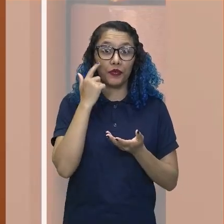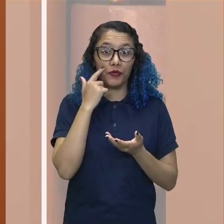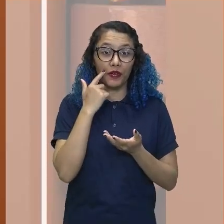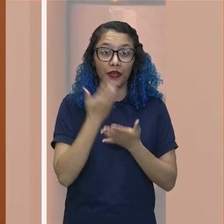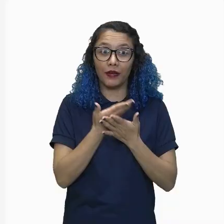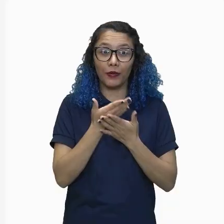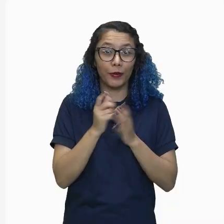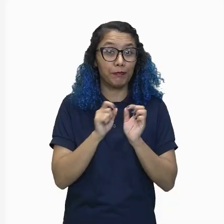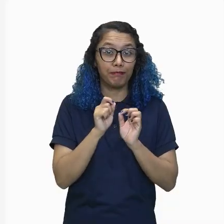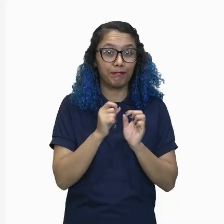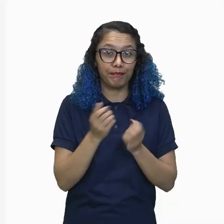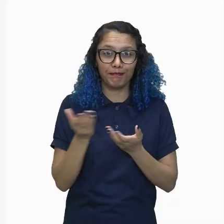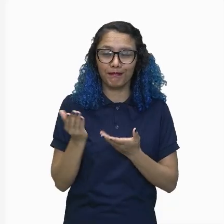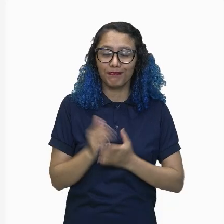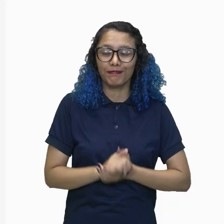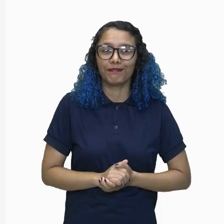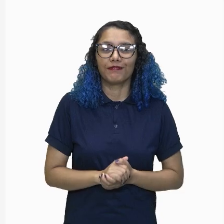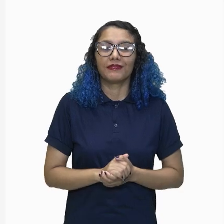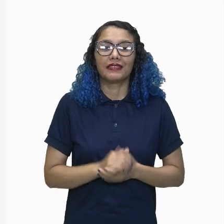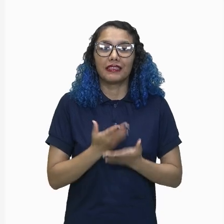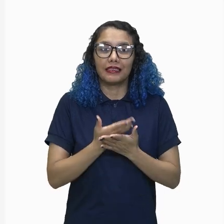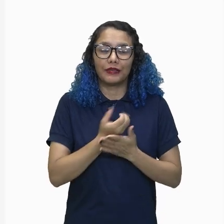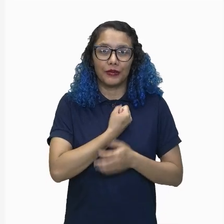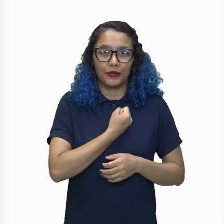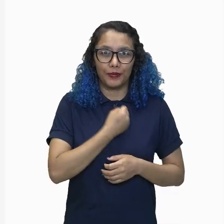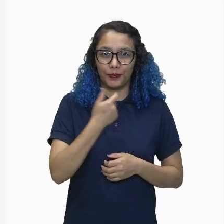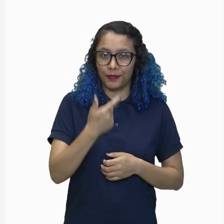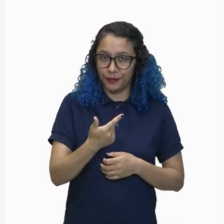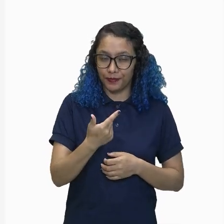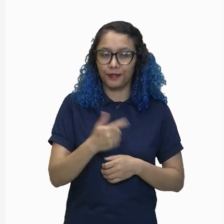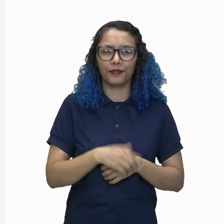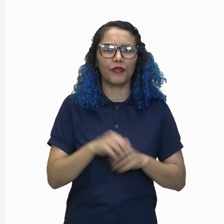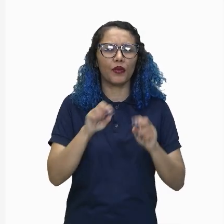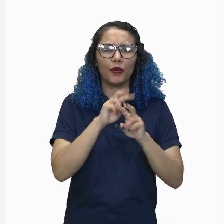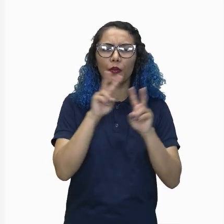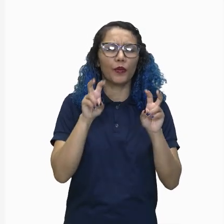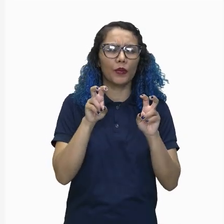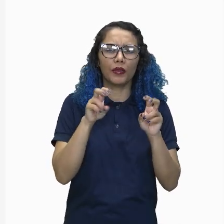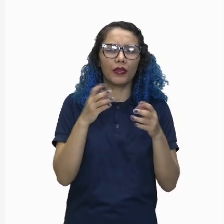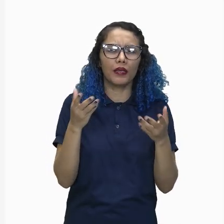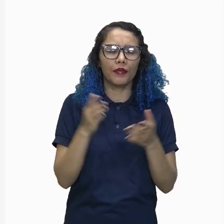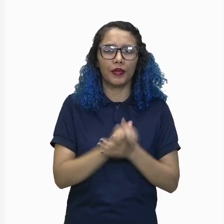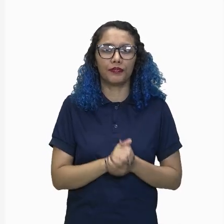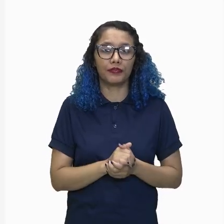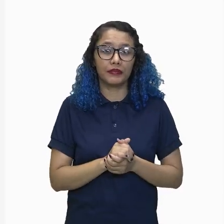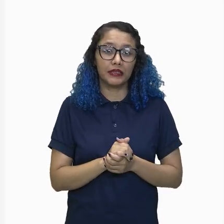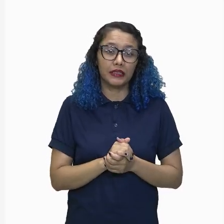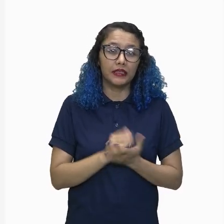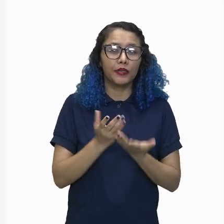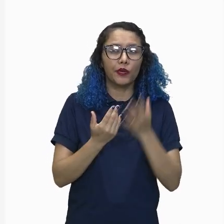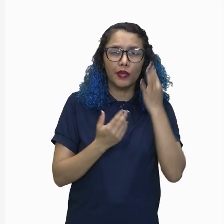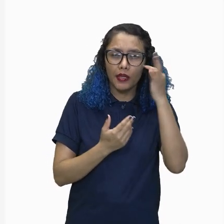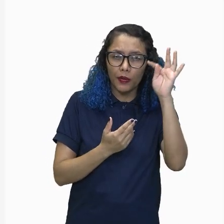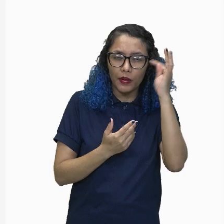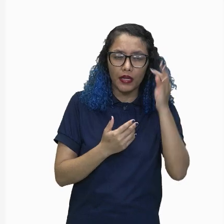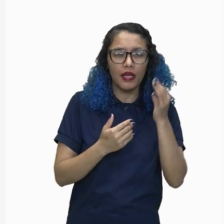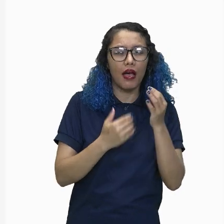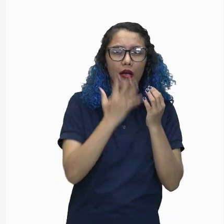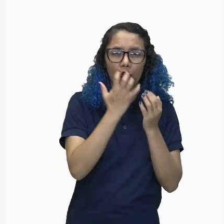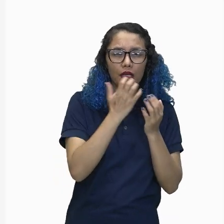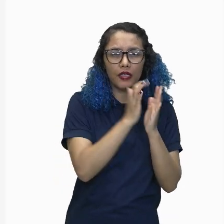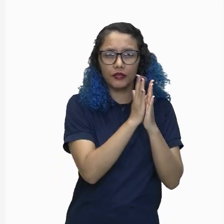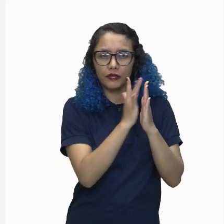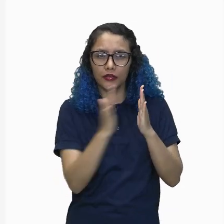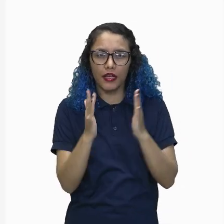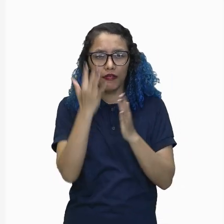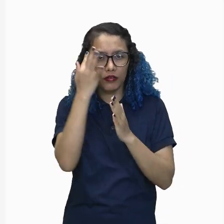nessa aula? É a nossa aula de número 2, o nosso objeto de conhecimento, de Nietzsche, a filosofia